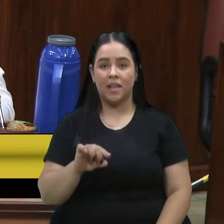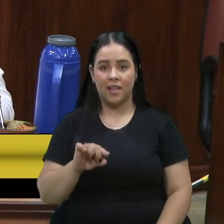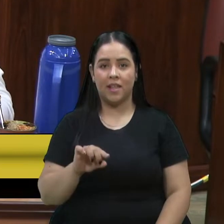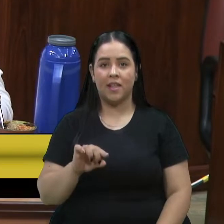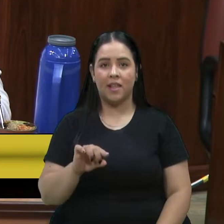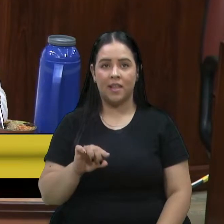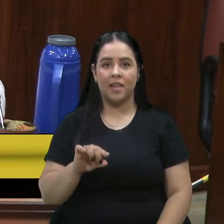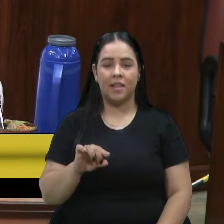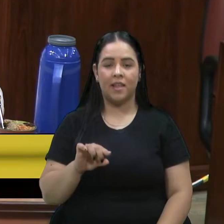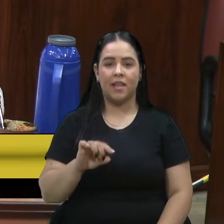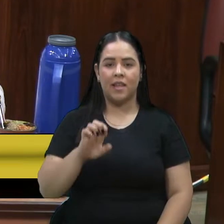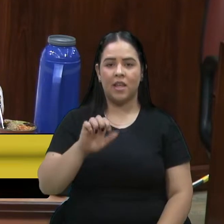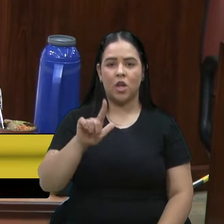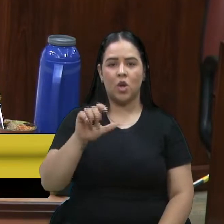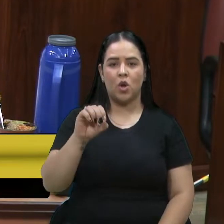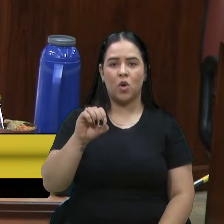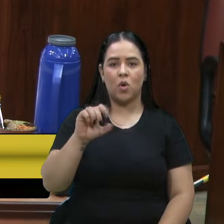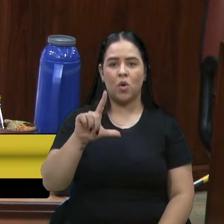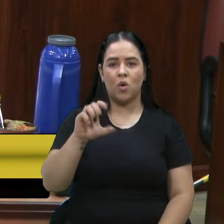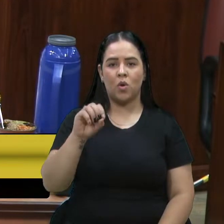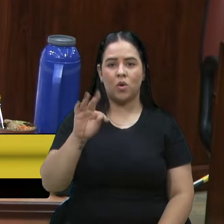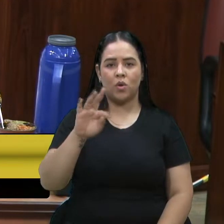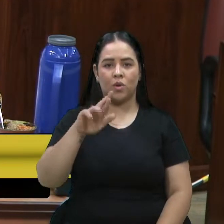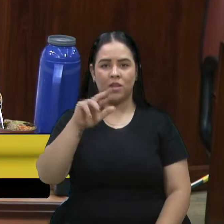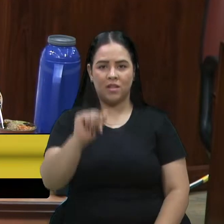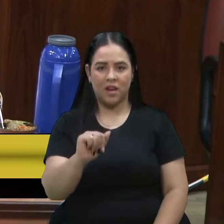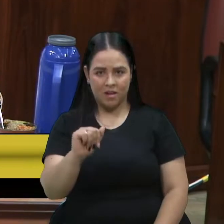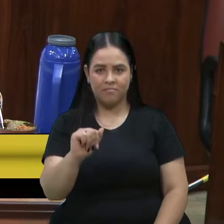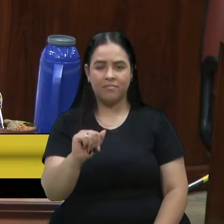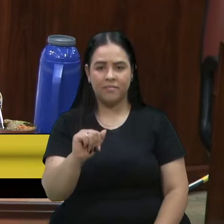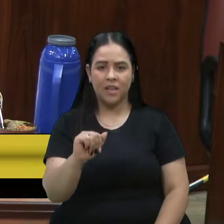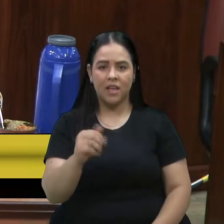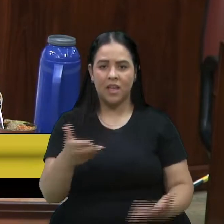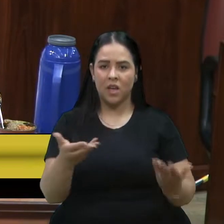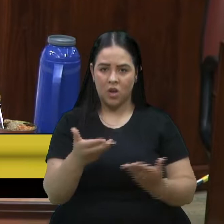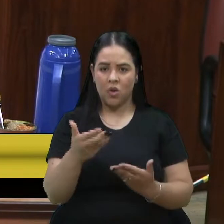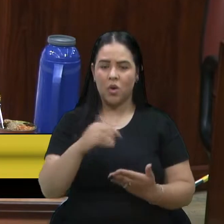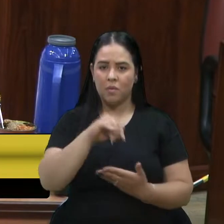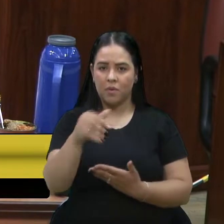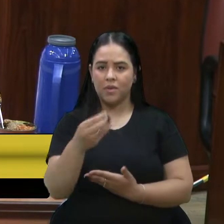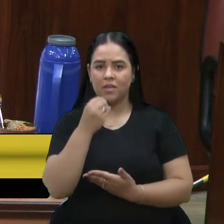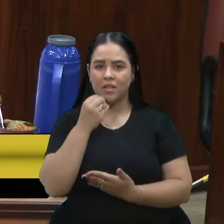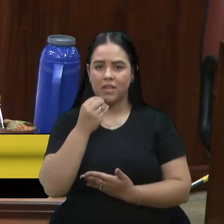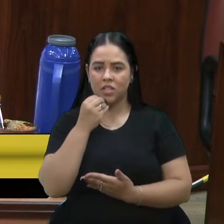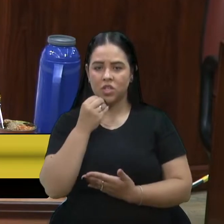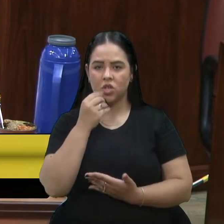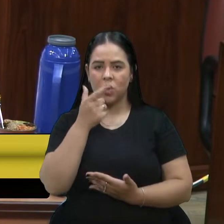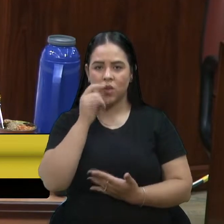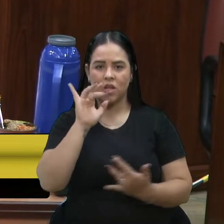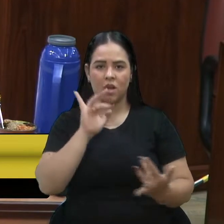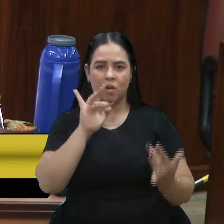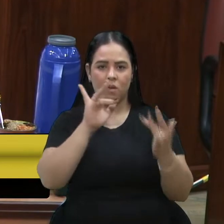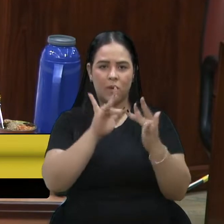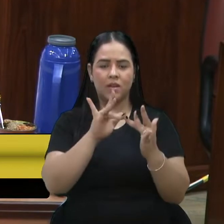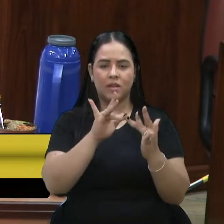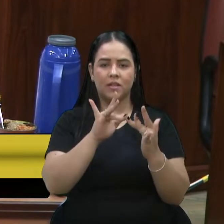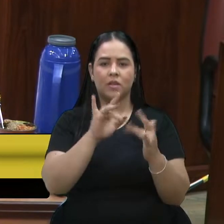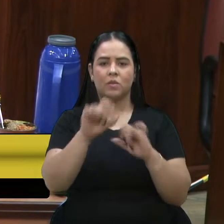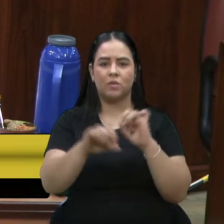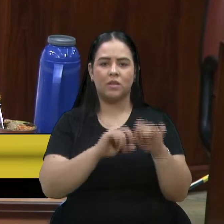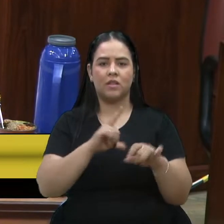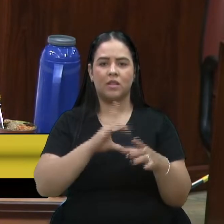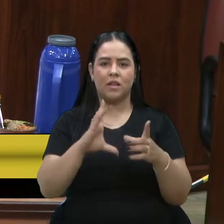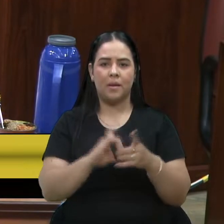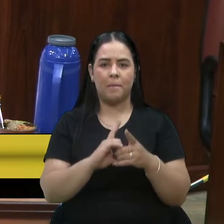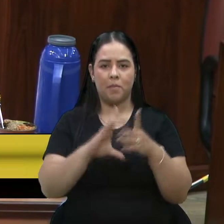ególatra. Obrigado. E é nesse sentido que eu acho que a cidade tem a oportunidade de se reconectar do ponto de vista da